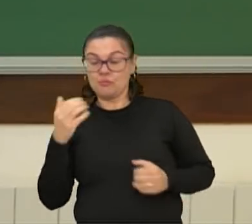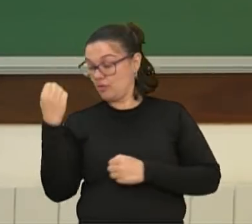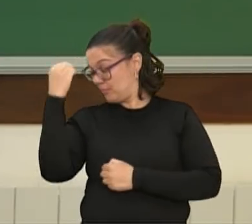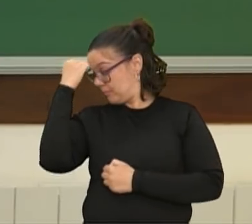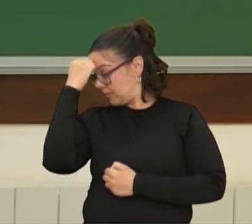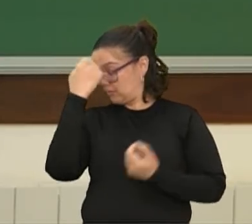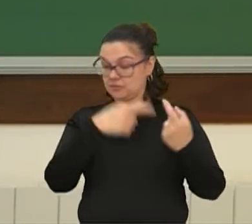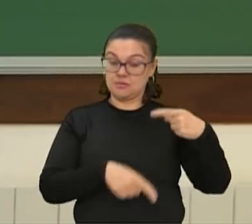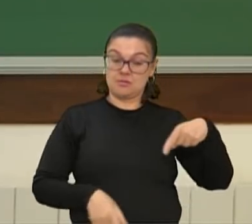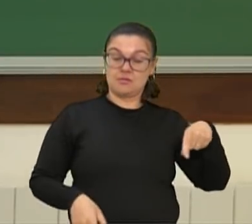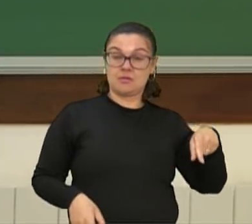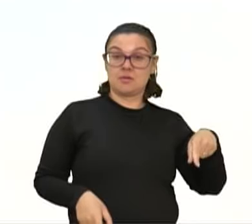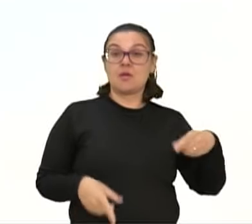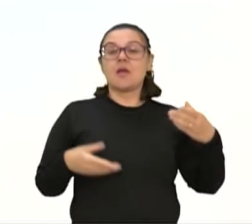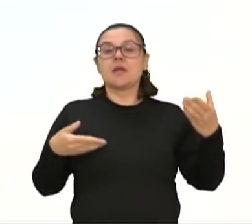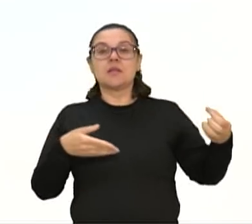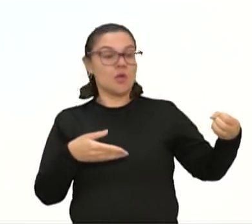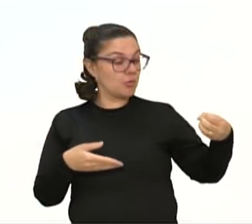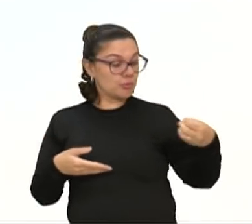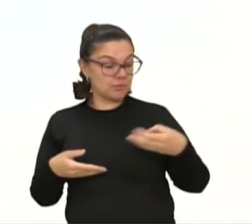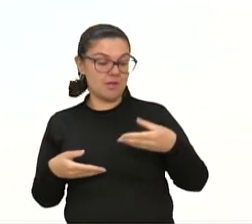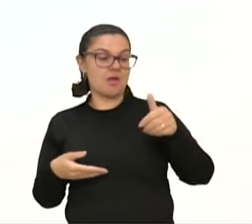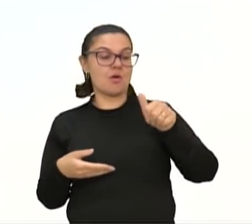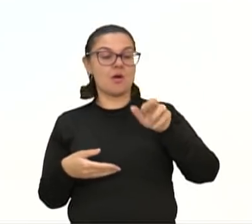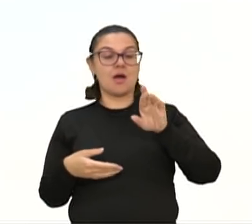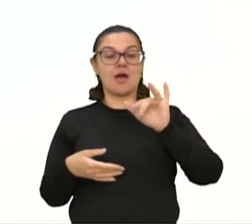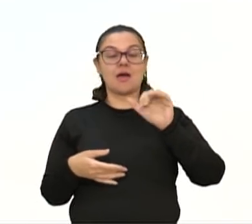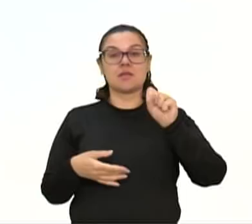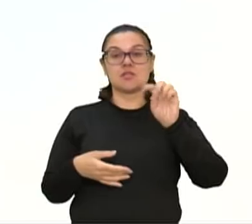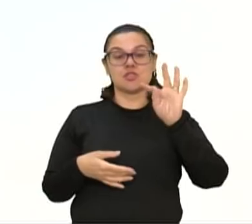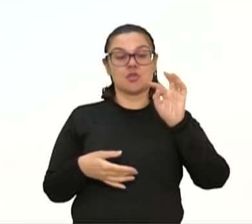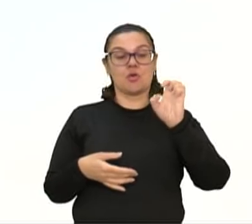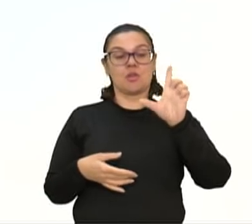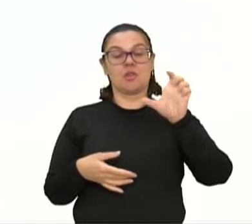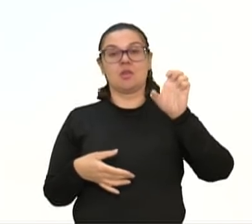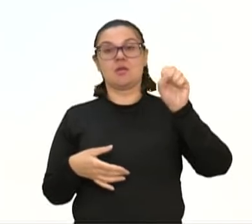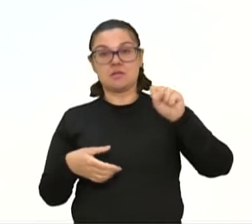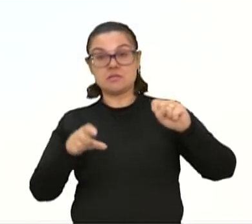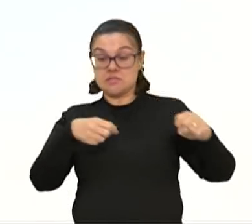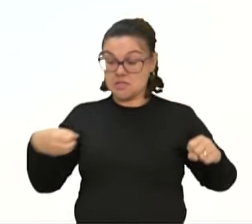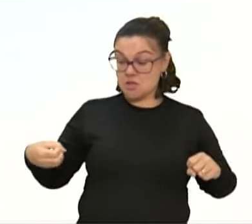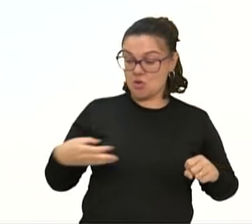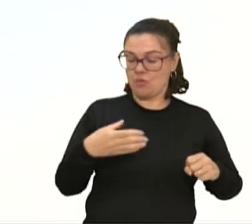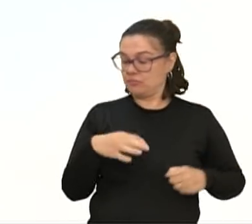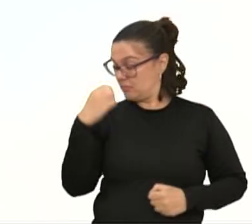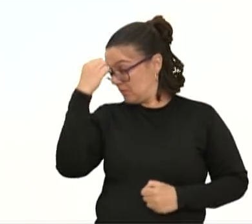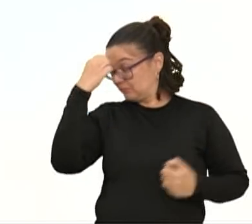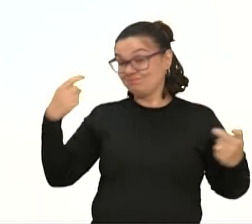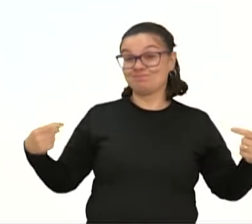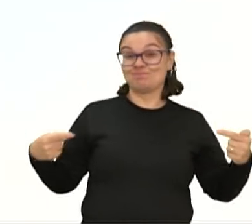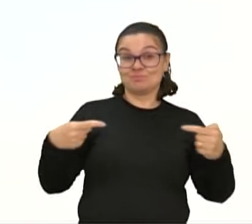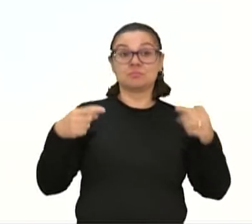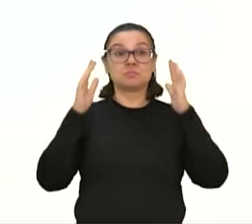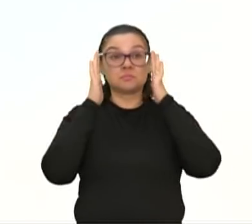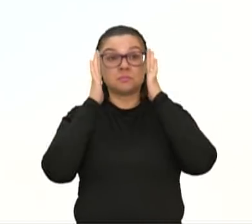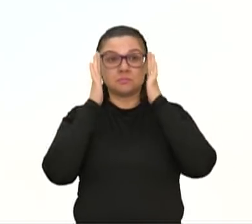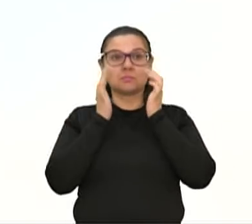Platão. Então, um neo-aristotelismo confrontando o neoplatonismo.